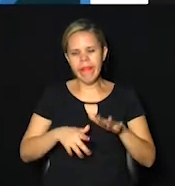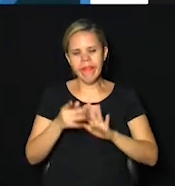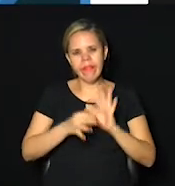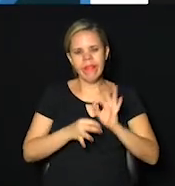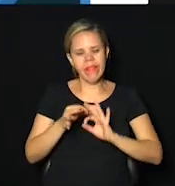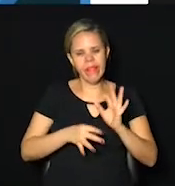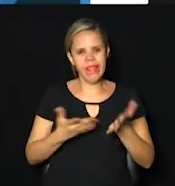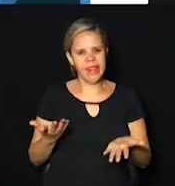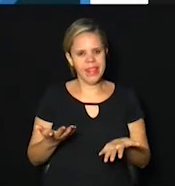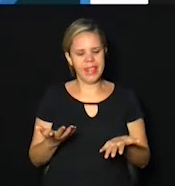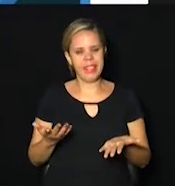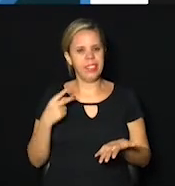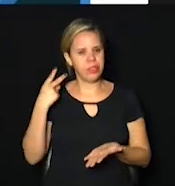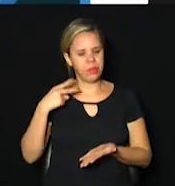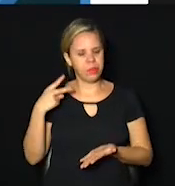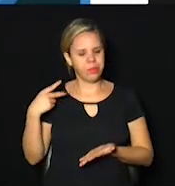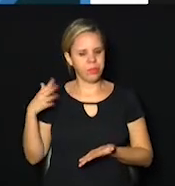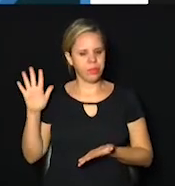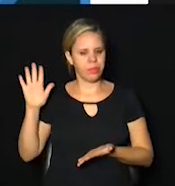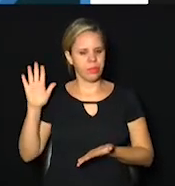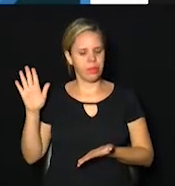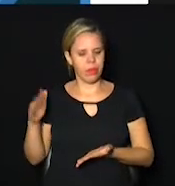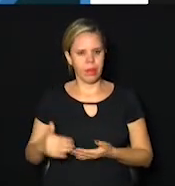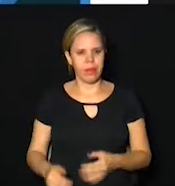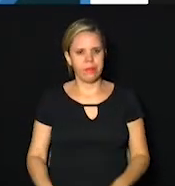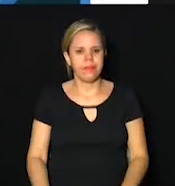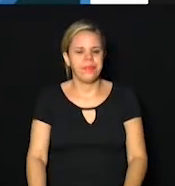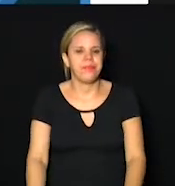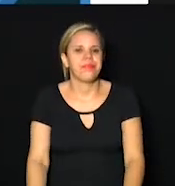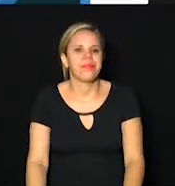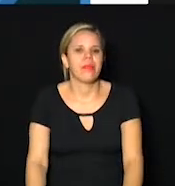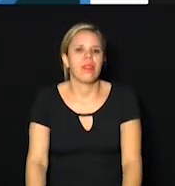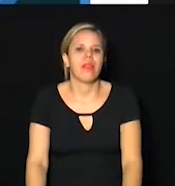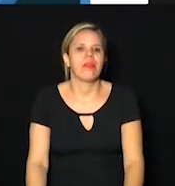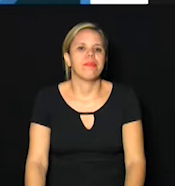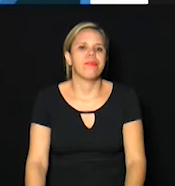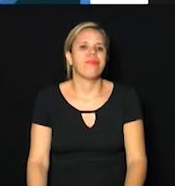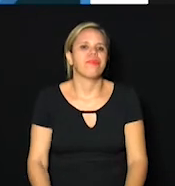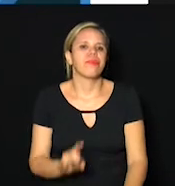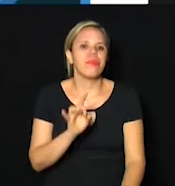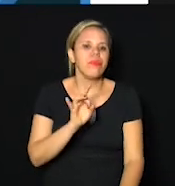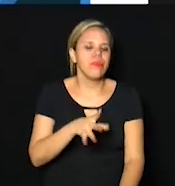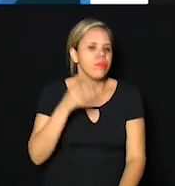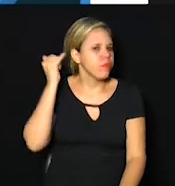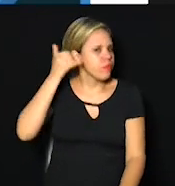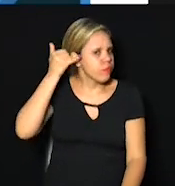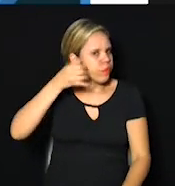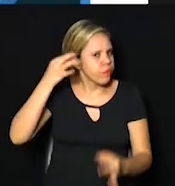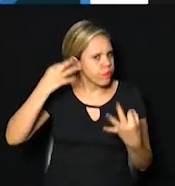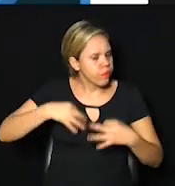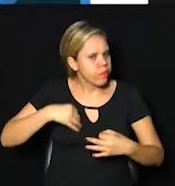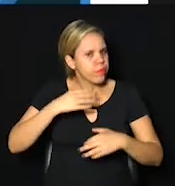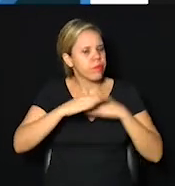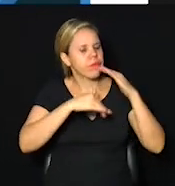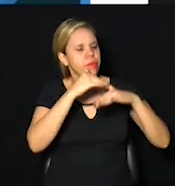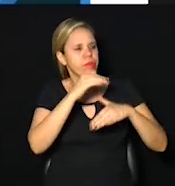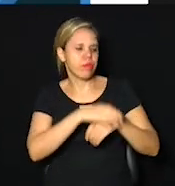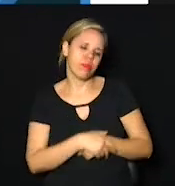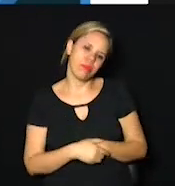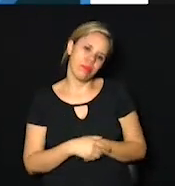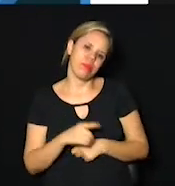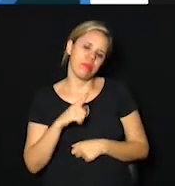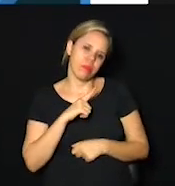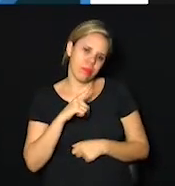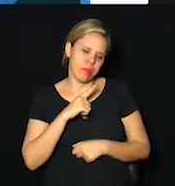um determinado mandato e assim por diante. Porque só a história bem contada, só a história bem desenvolvida